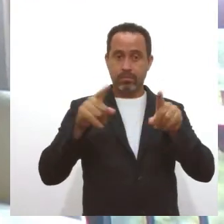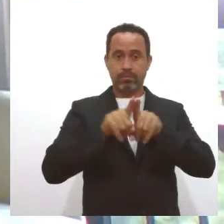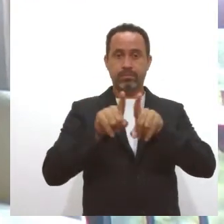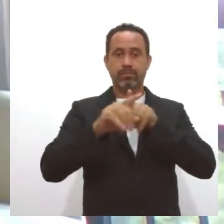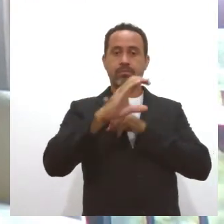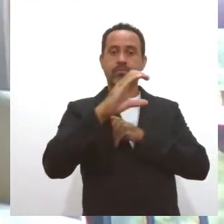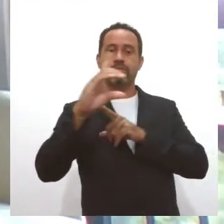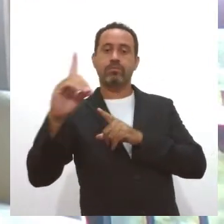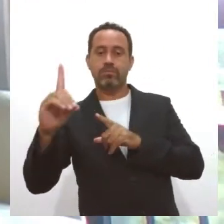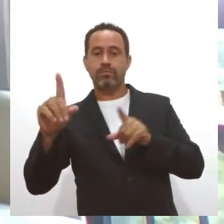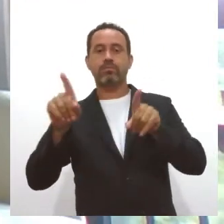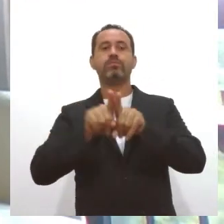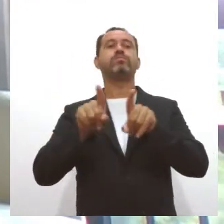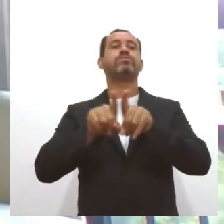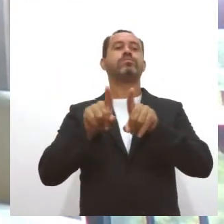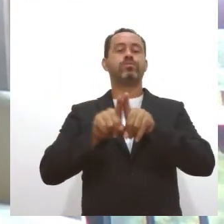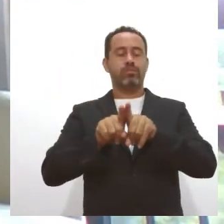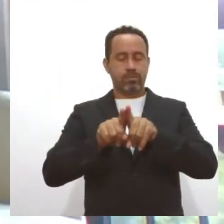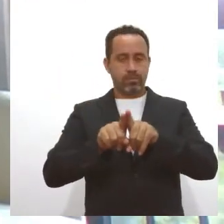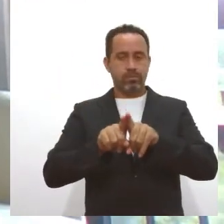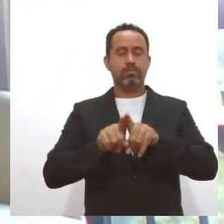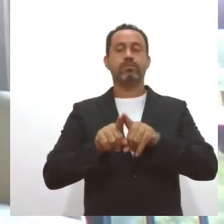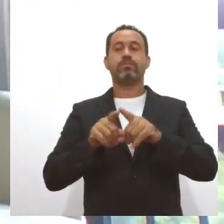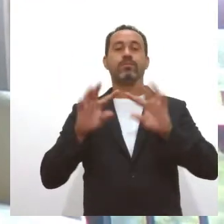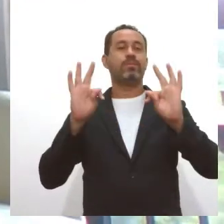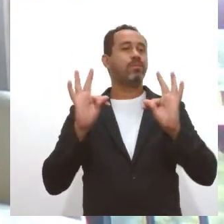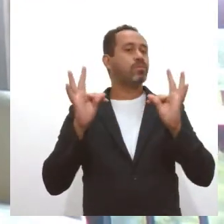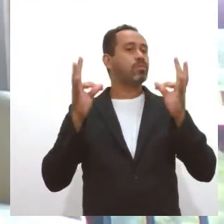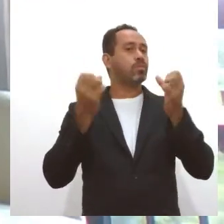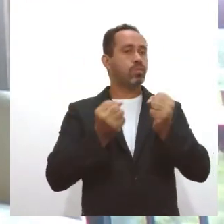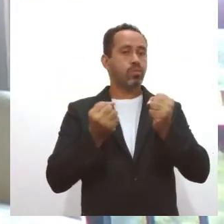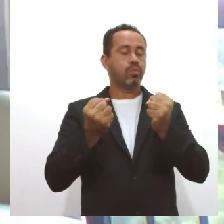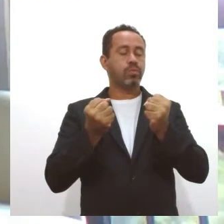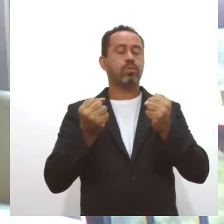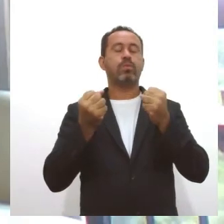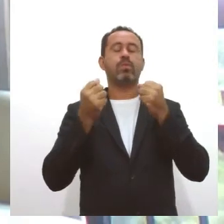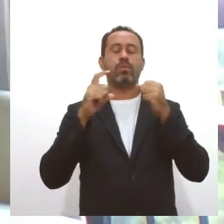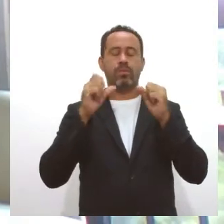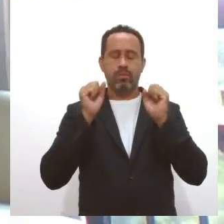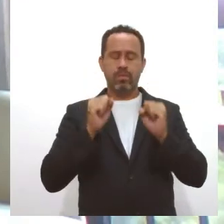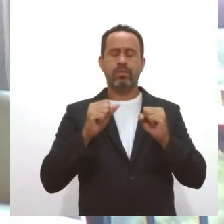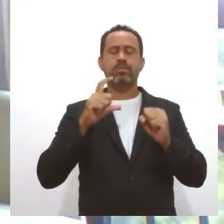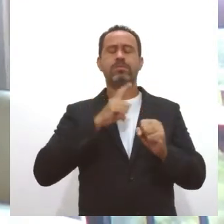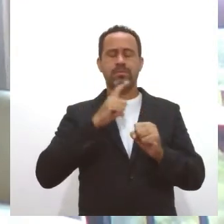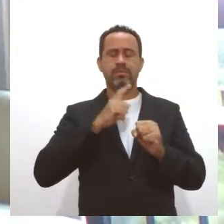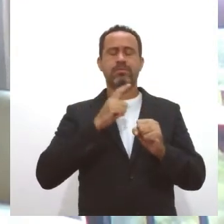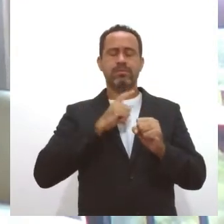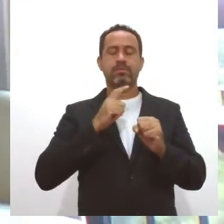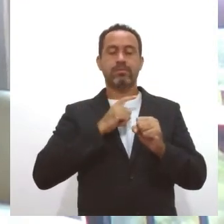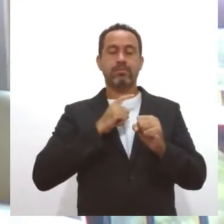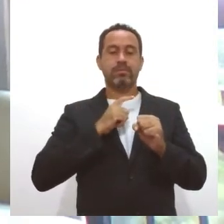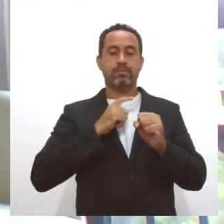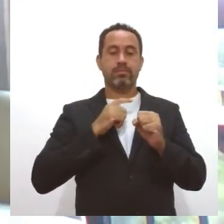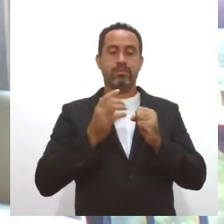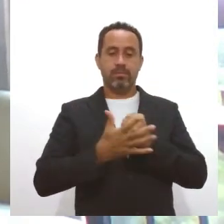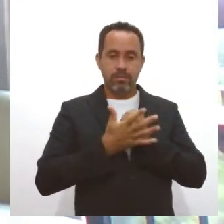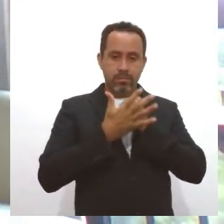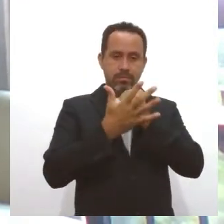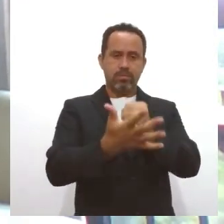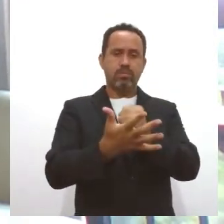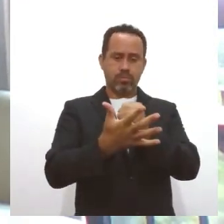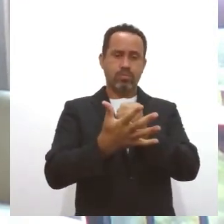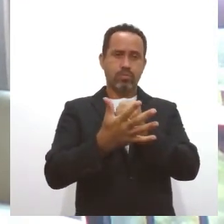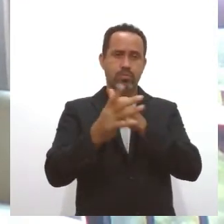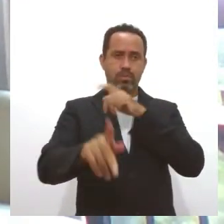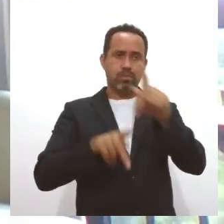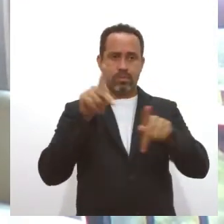coordenação de vigilância epidemiológica, para que todas as cautelas sejam adotadas, mas nós precisamos efetivamente da colaboração da população, no